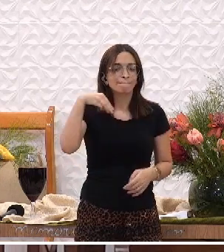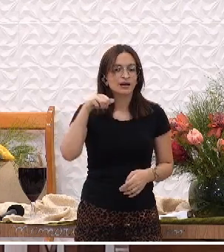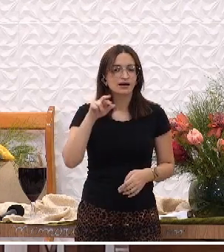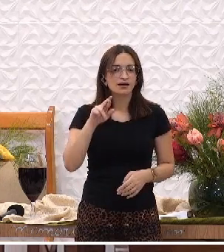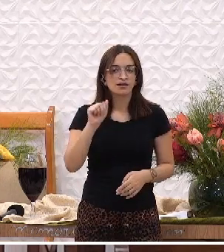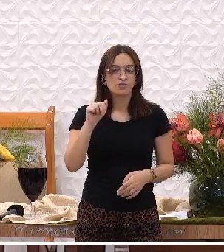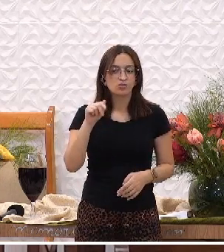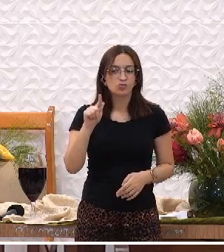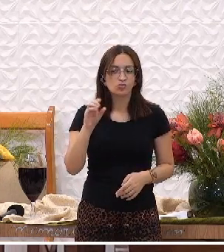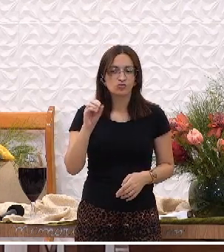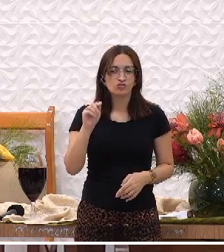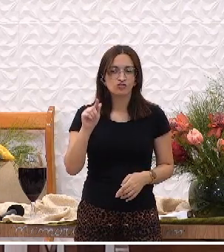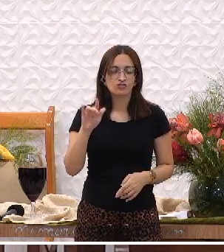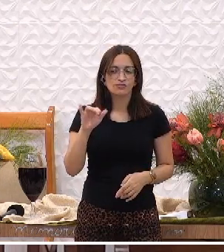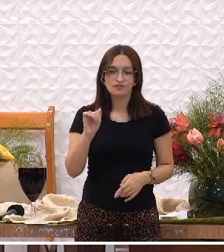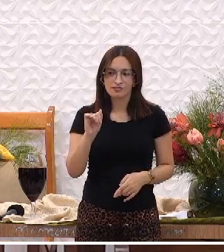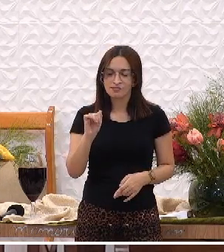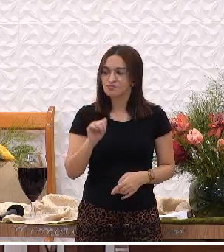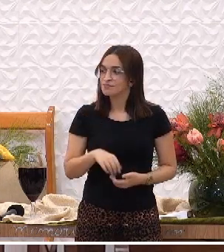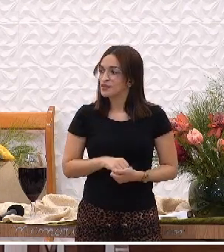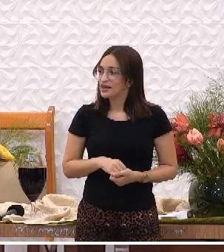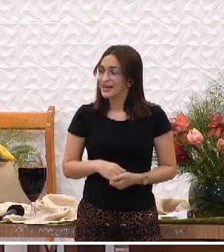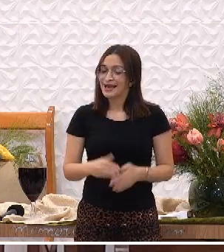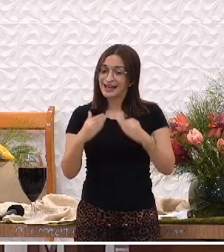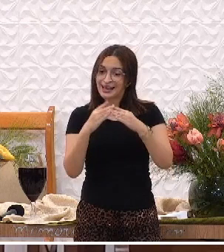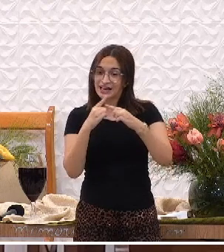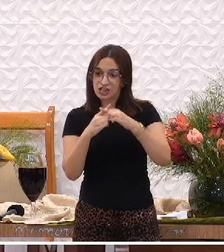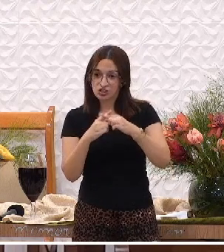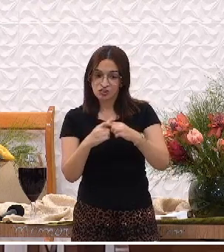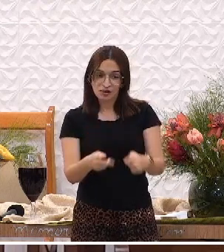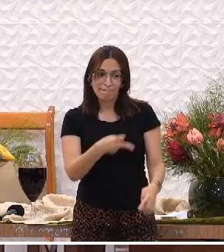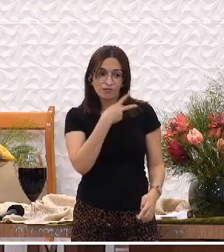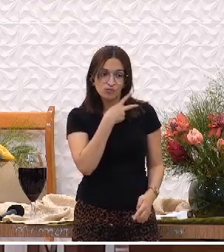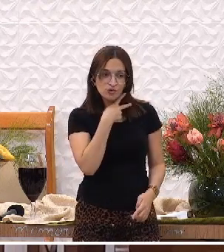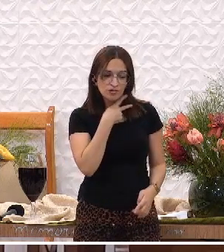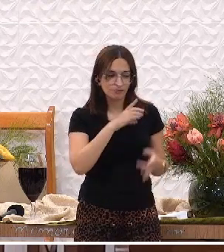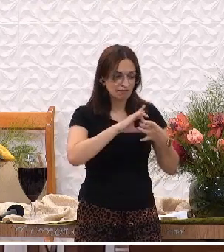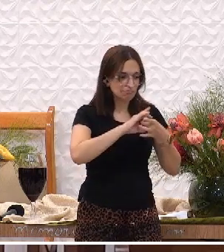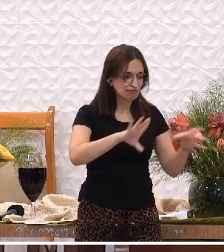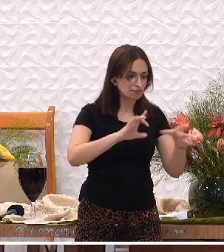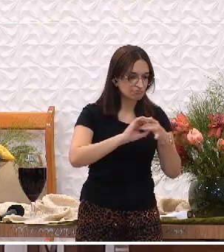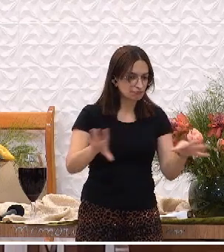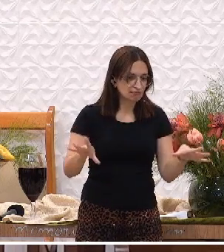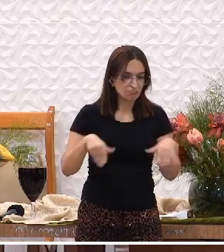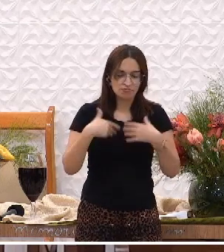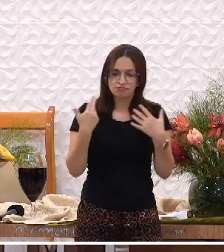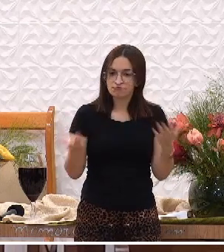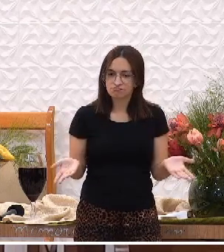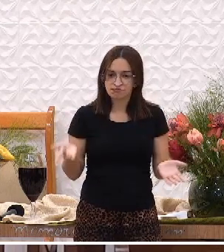à igreja presbiteriana independente, eu não sei como é a estrutura de governo deles, tá? Então, eu não sei até que ponto